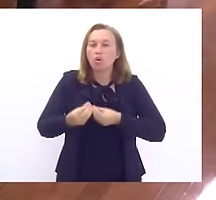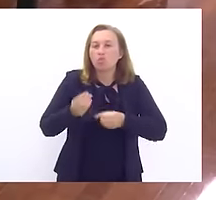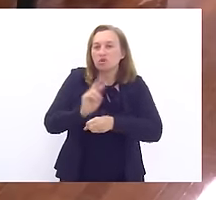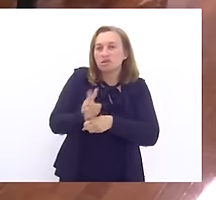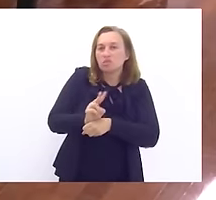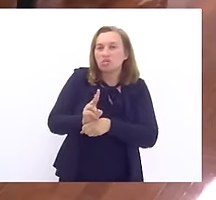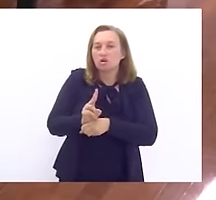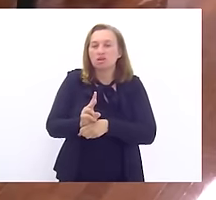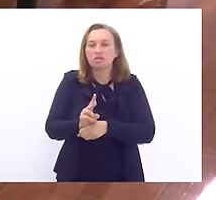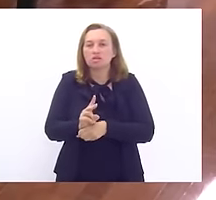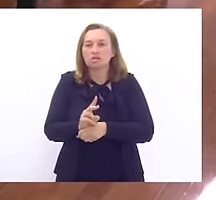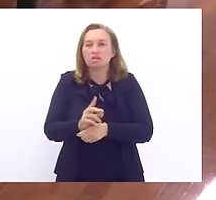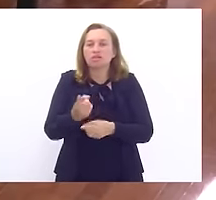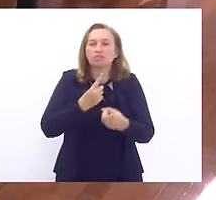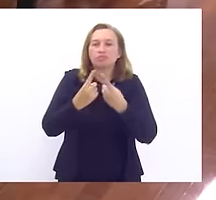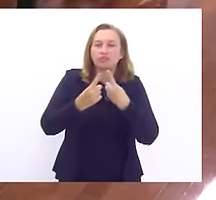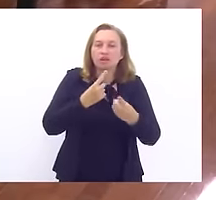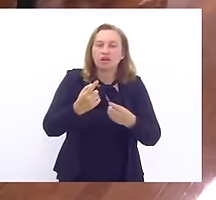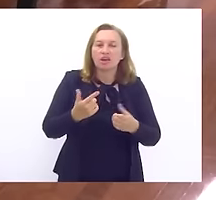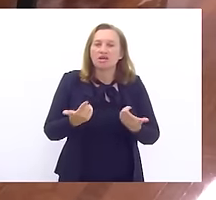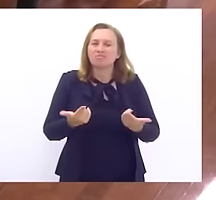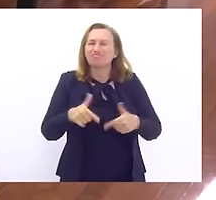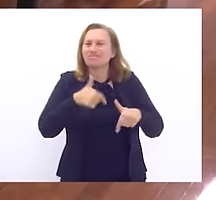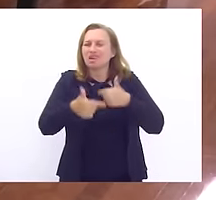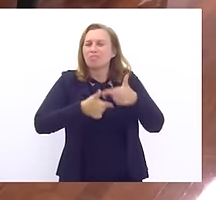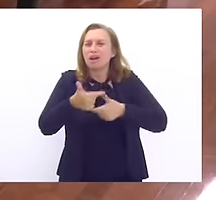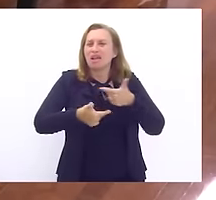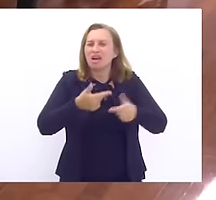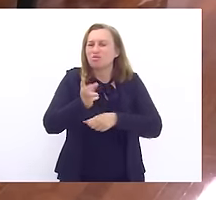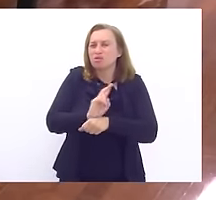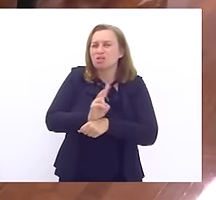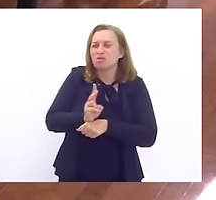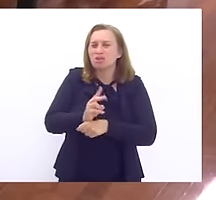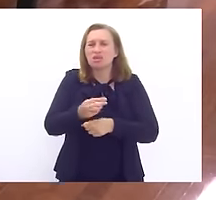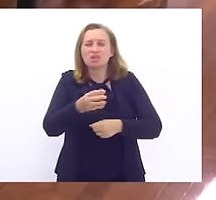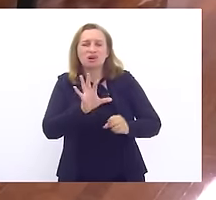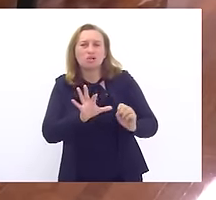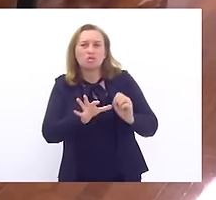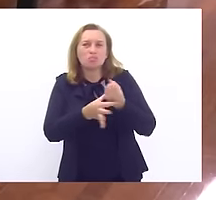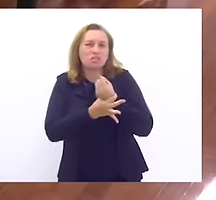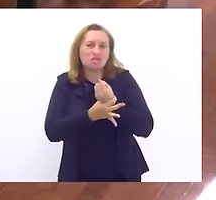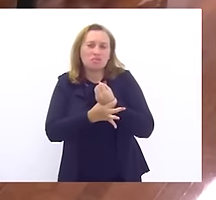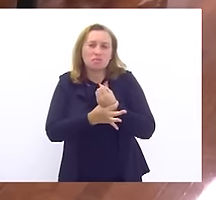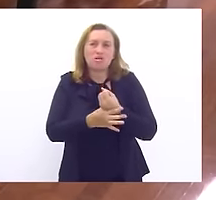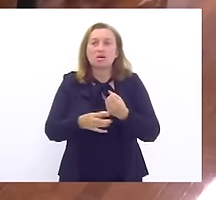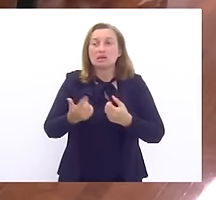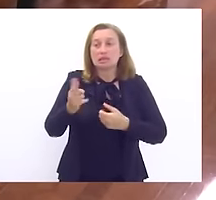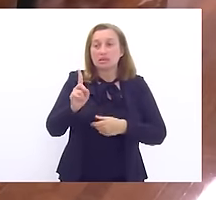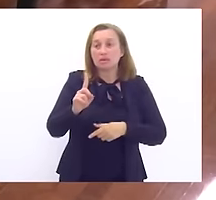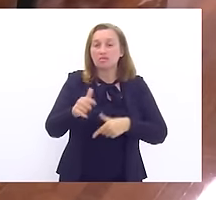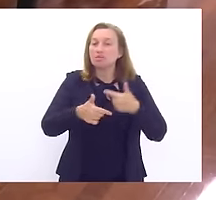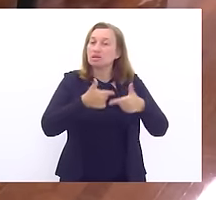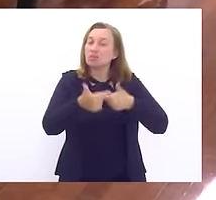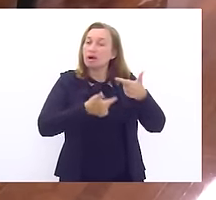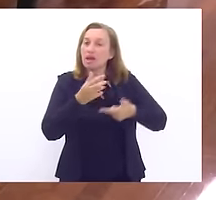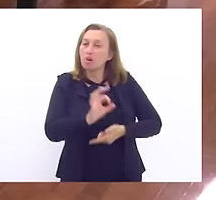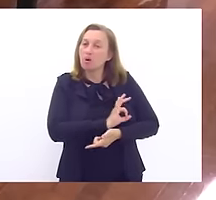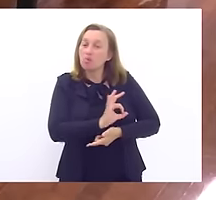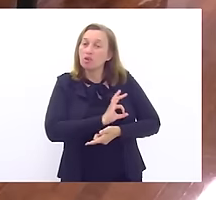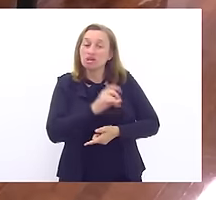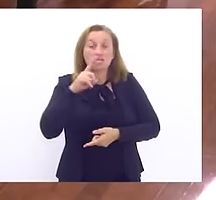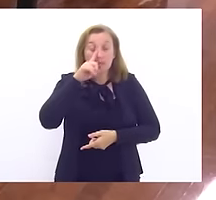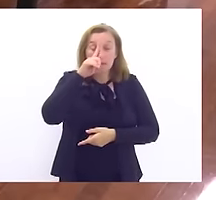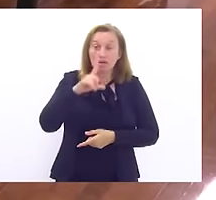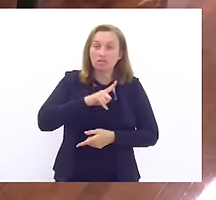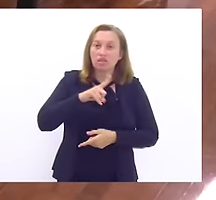policial como eu falei é trabalhar com guarda municipal que não tá armado se não tiver o policial ali ele corre risco de vida então afirmo não há nenhuma